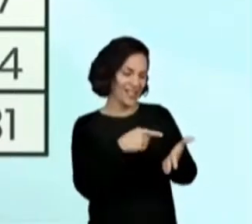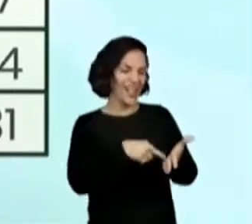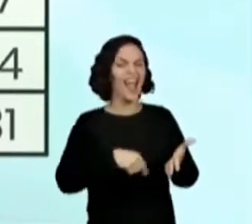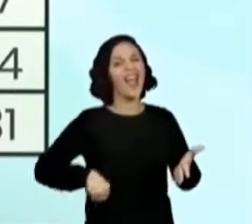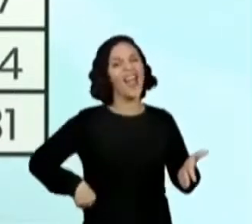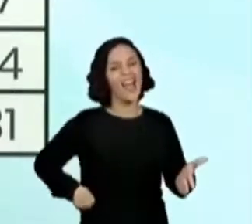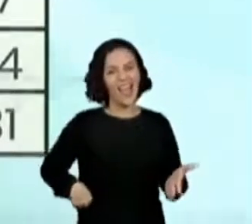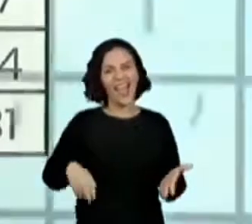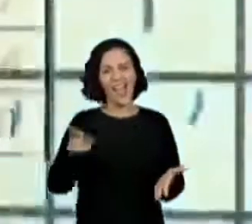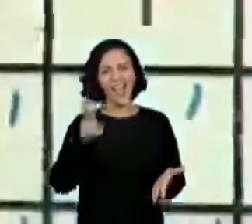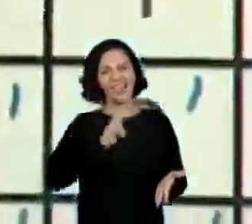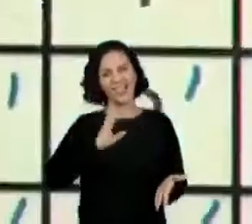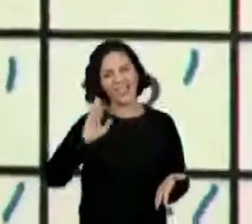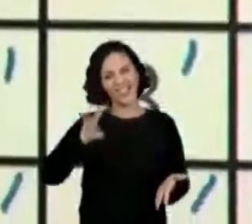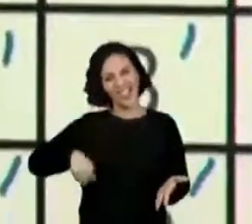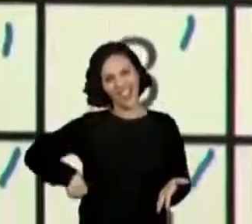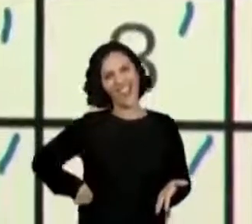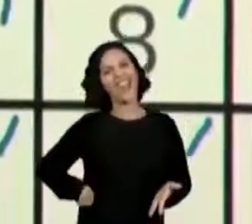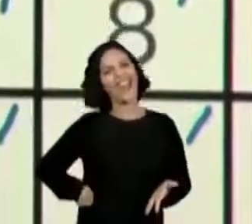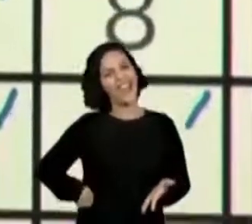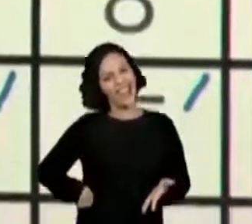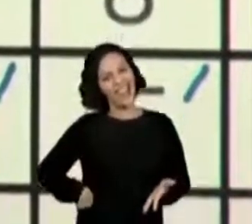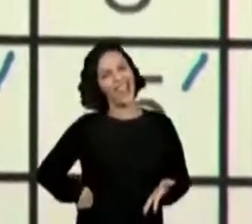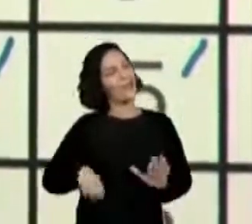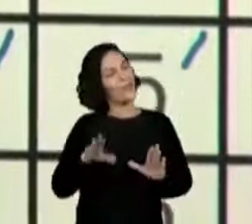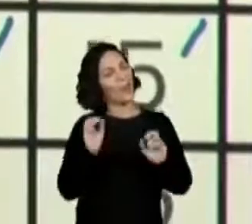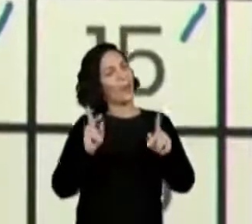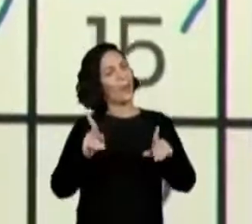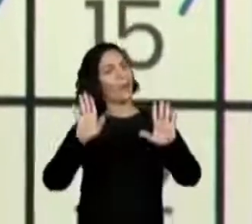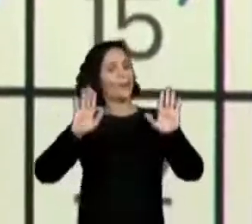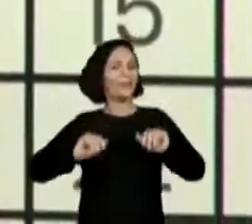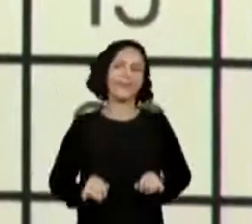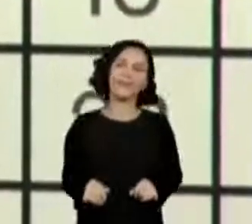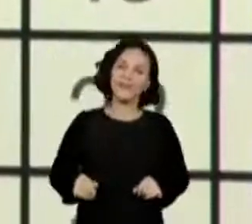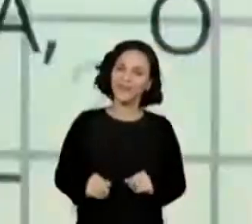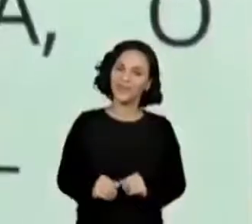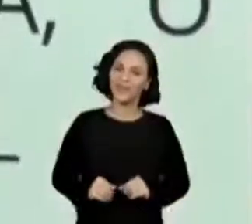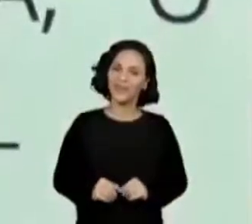Então, estão respondendo tudo, mas tudo bem, vamos lá.